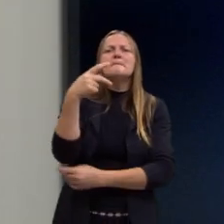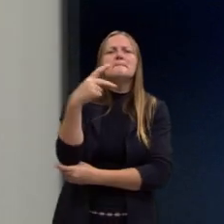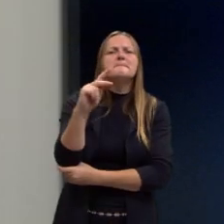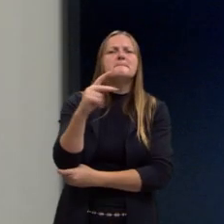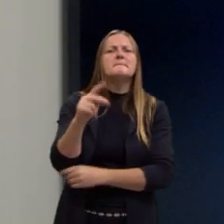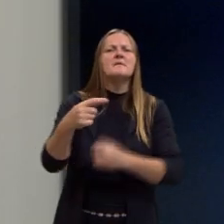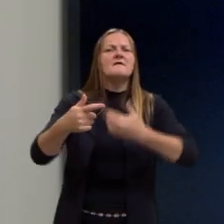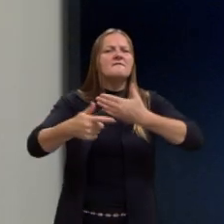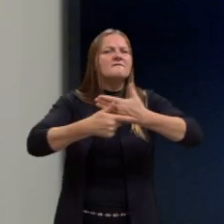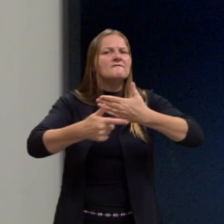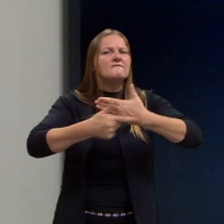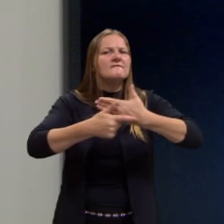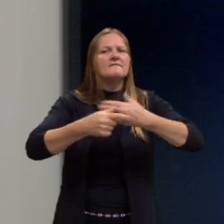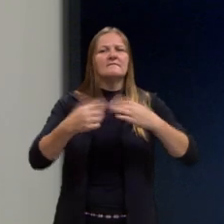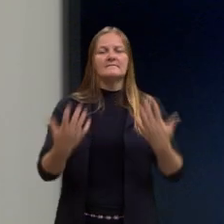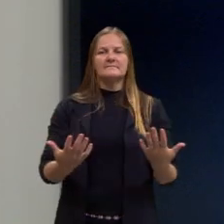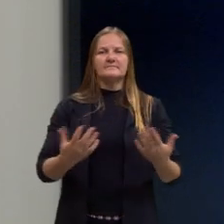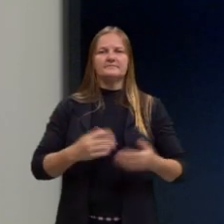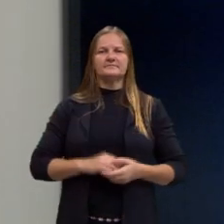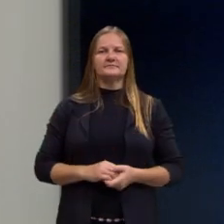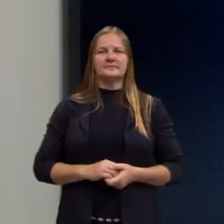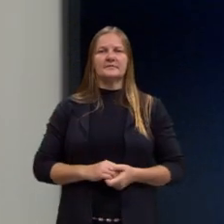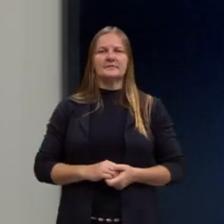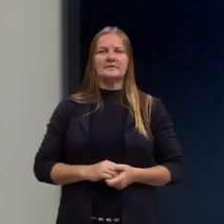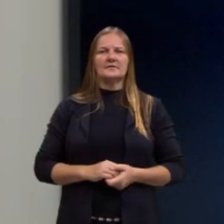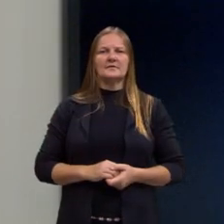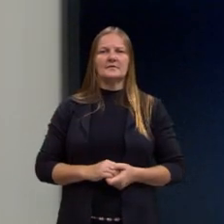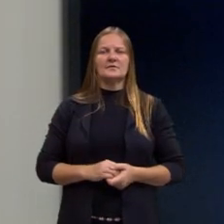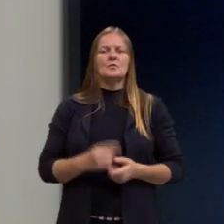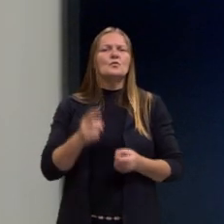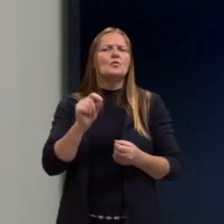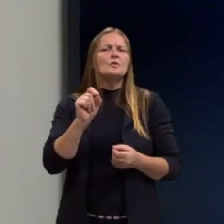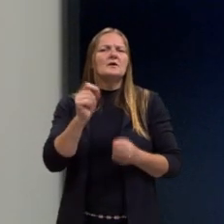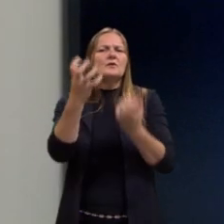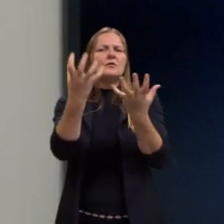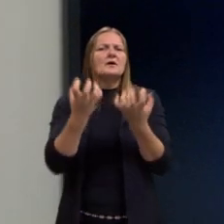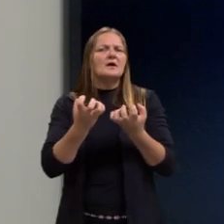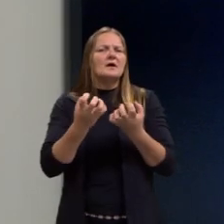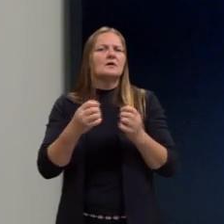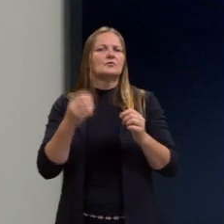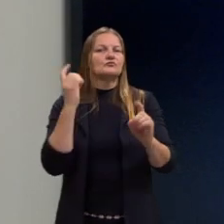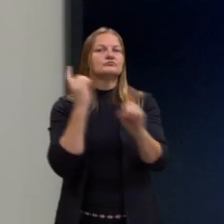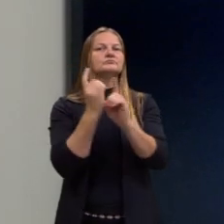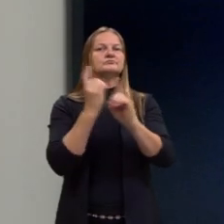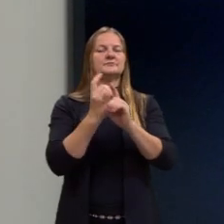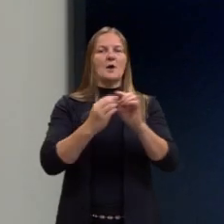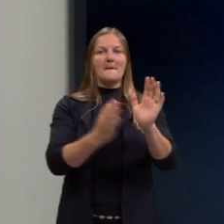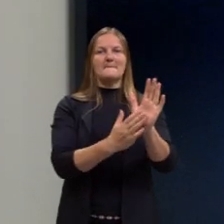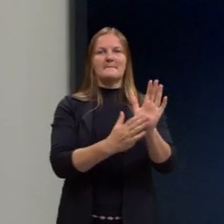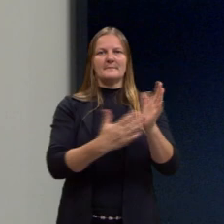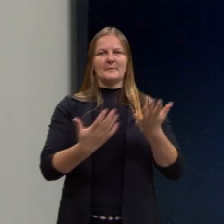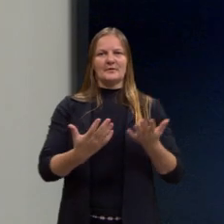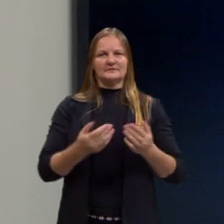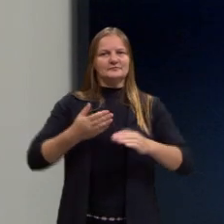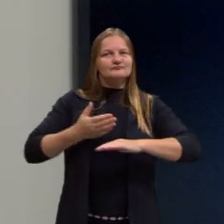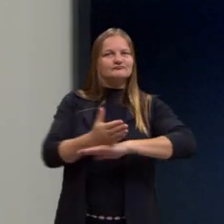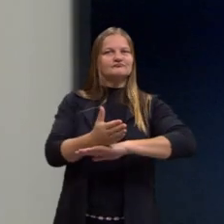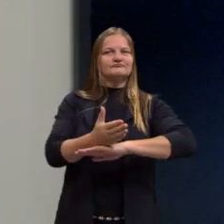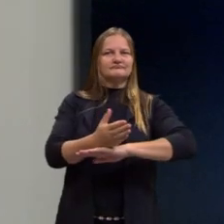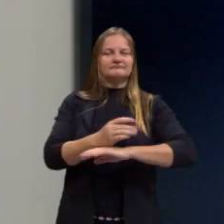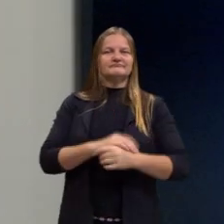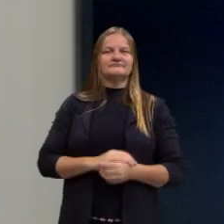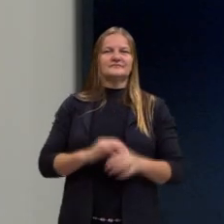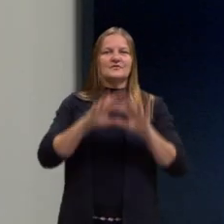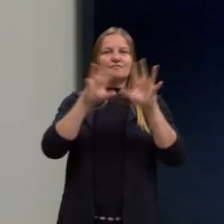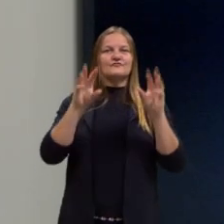qual é a finalidade né que finalidade eu eu quero encontrar com essa proposta de intervenção com